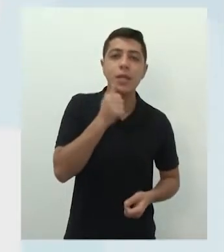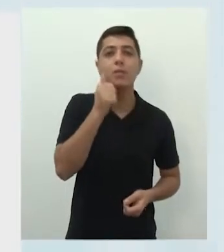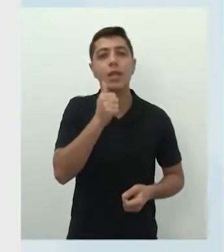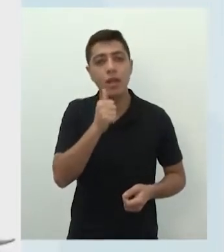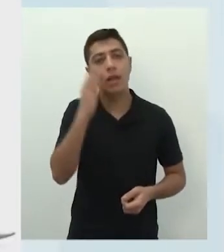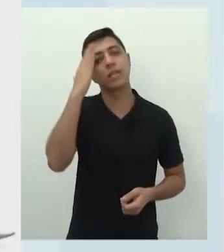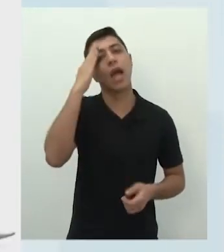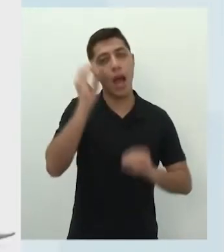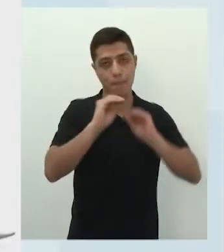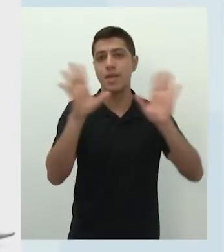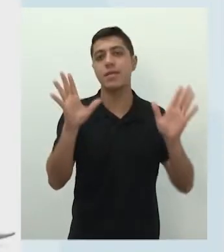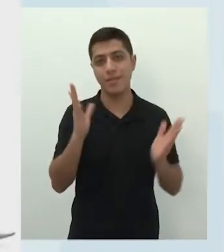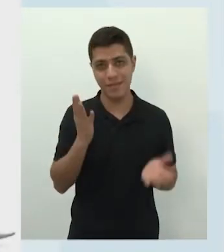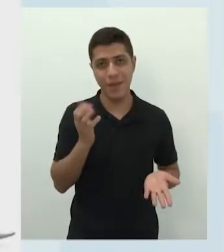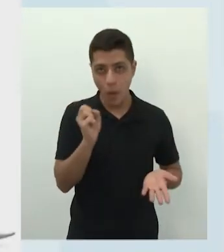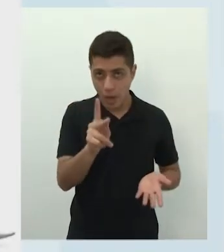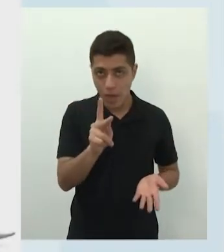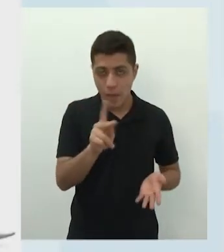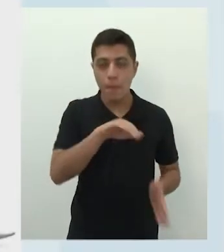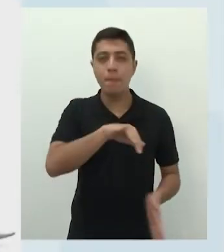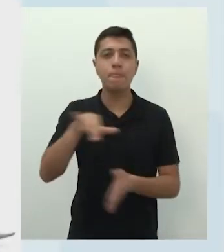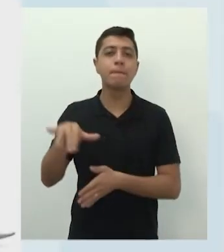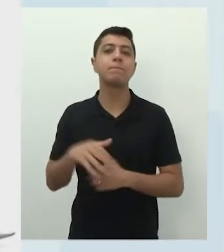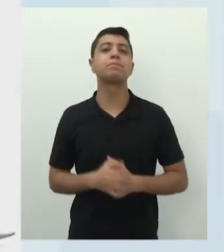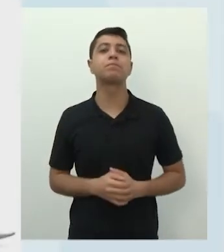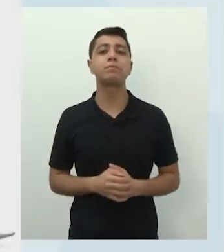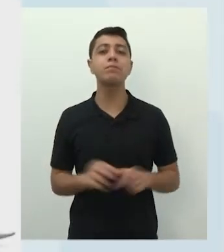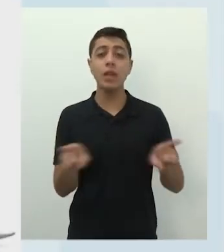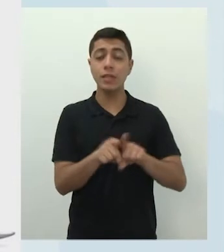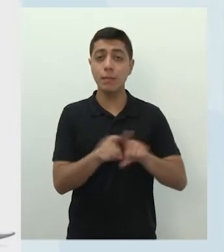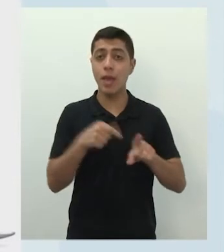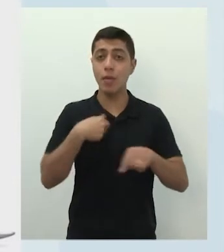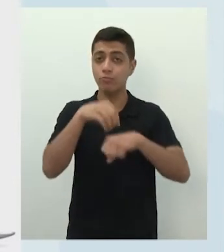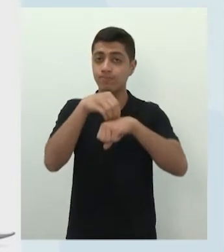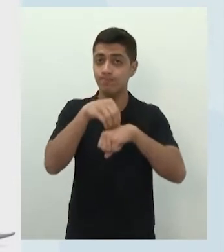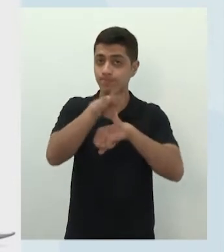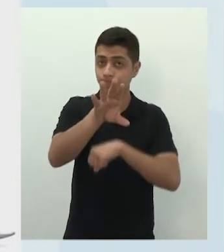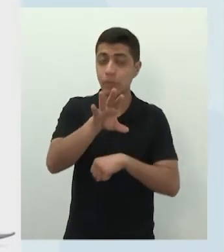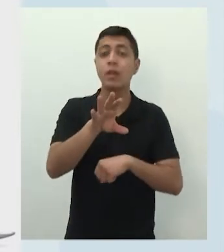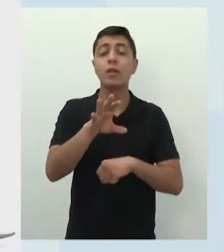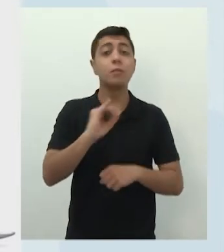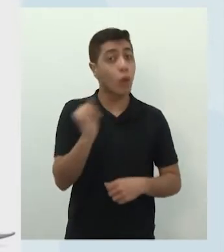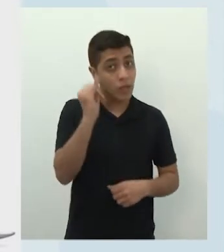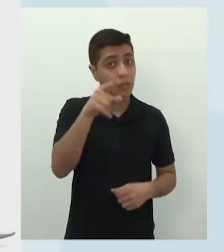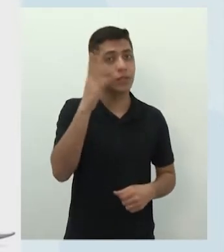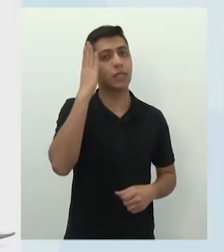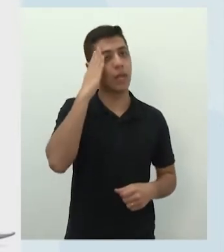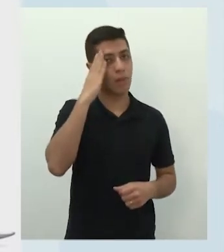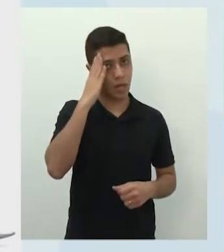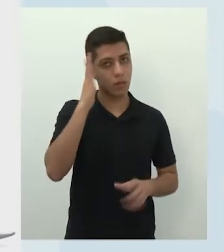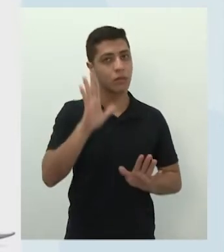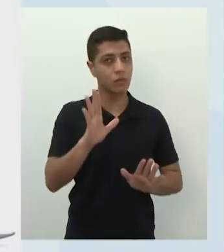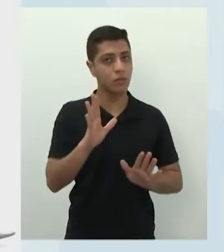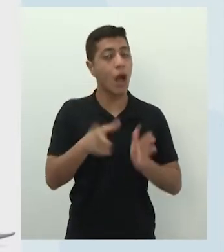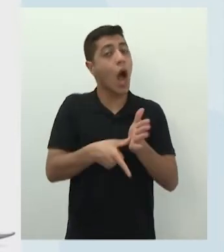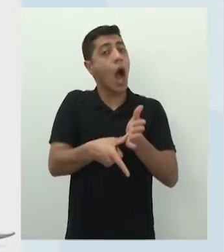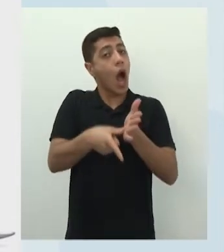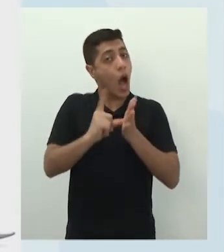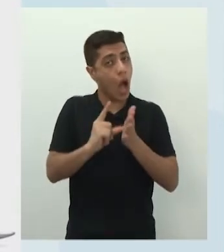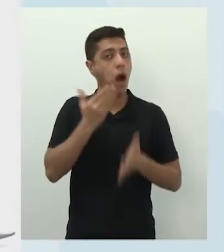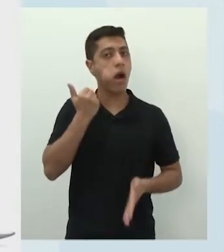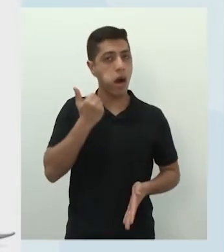coloco uma premissa na parte inicial da minha aula, só que essa é um pouquinho mais complexa. E deixa eu tentar simplificar, afinal, isso não é